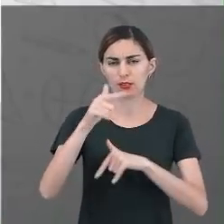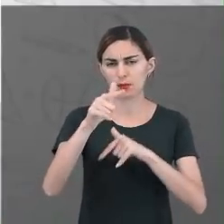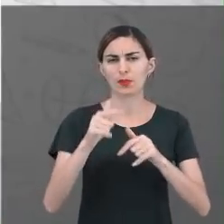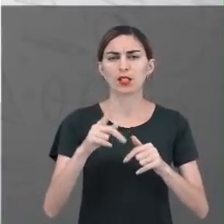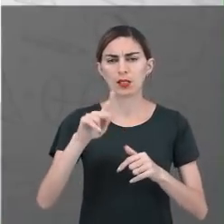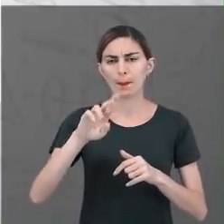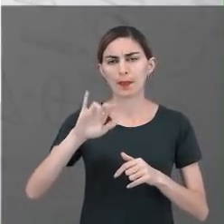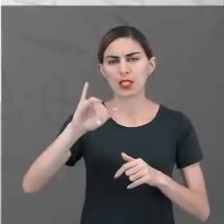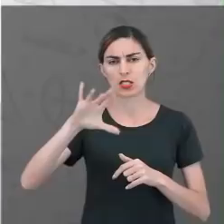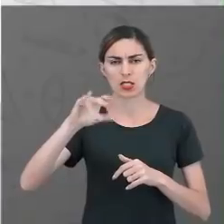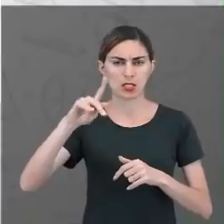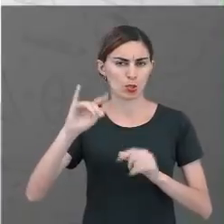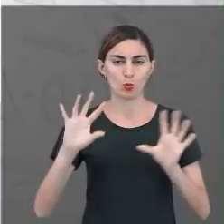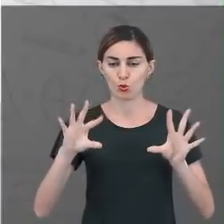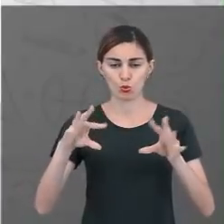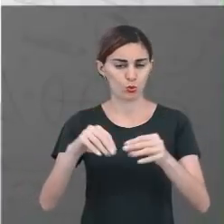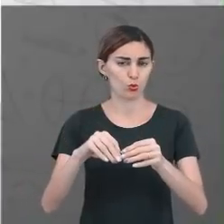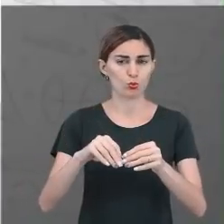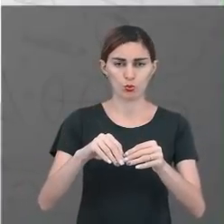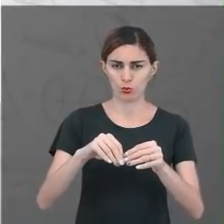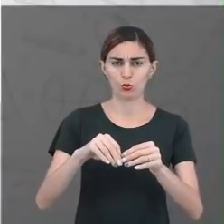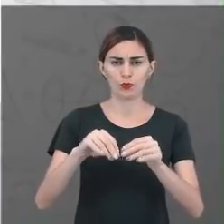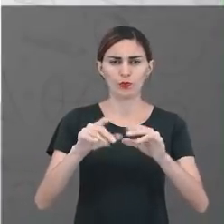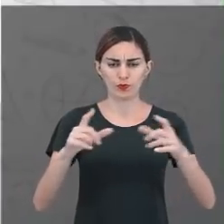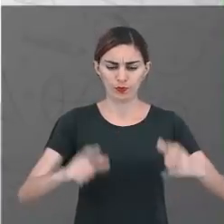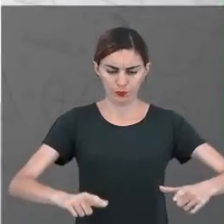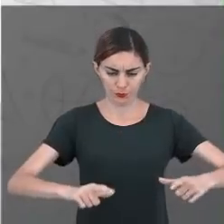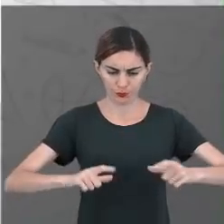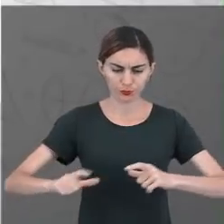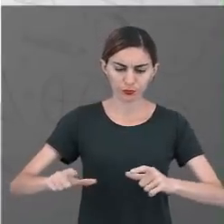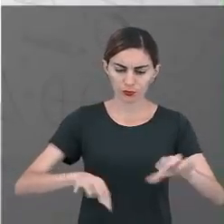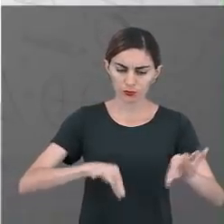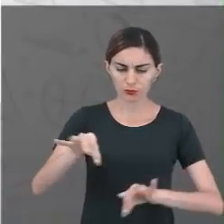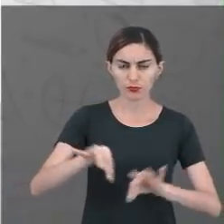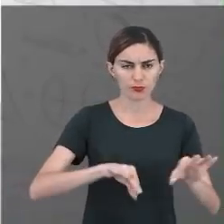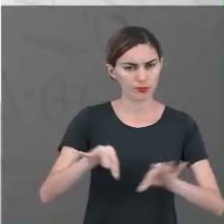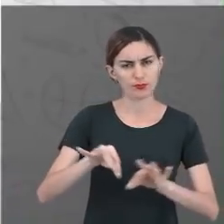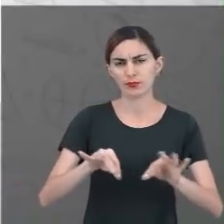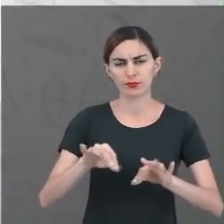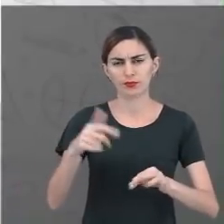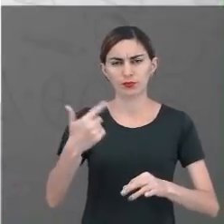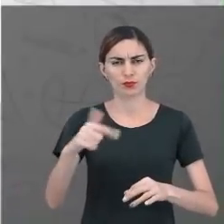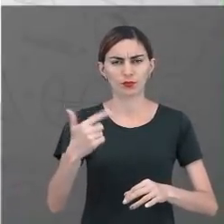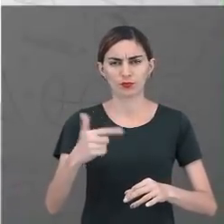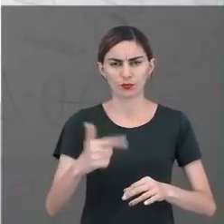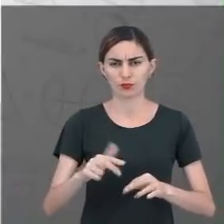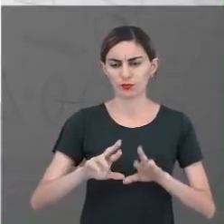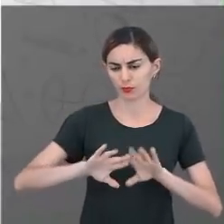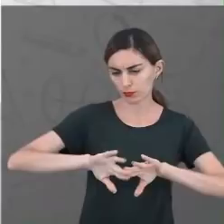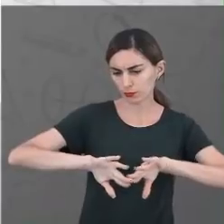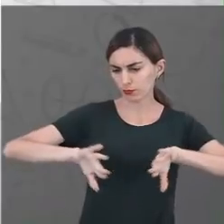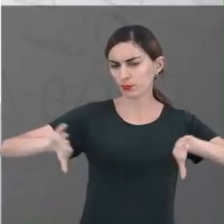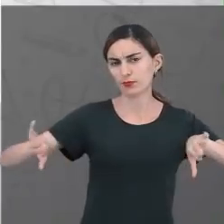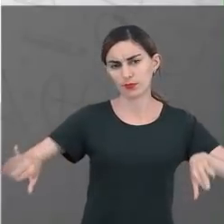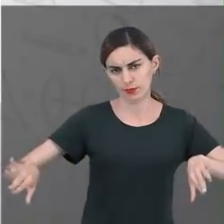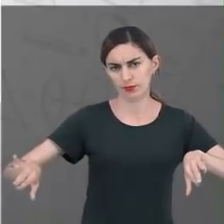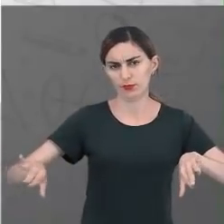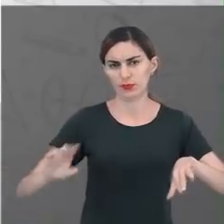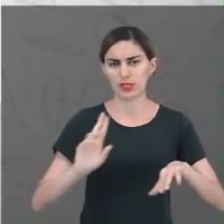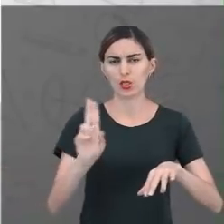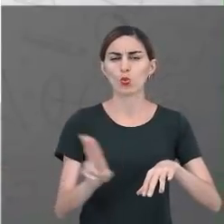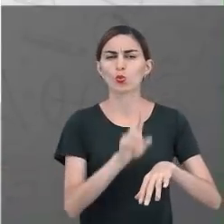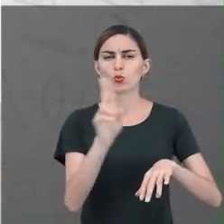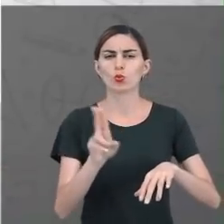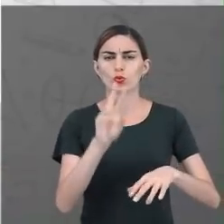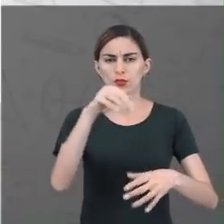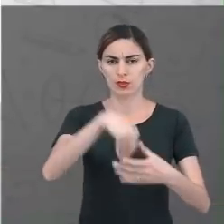princípio do todo, né? Existe o espaço projetado e não há uma distinção muito clara, né, de quem está usando